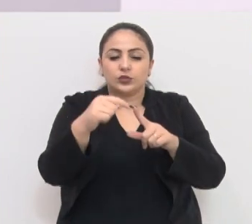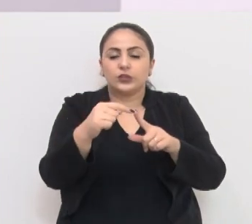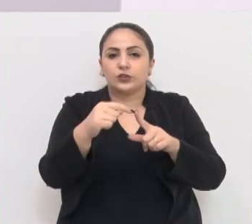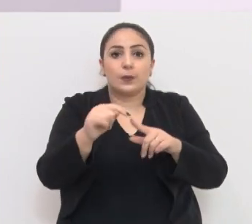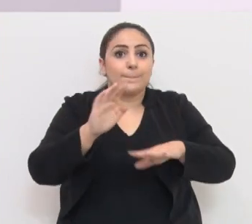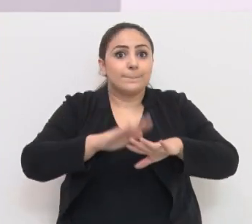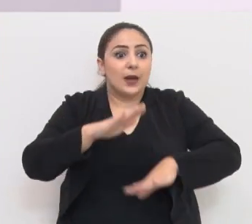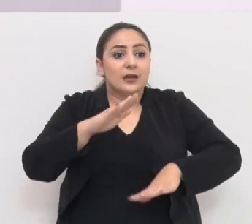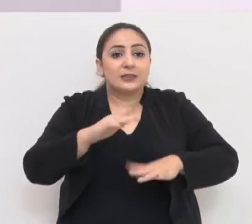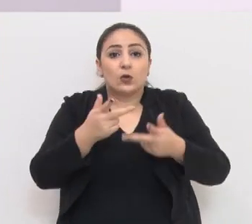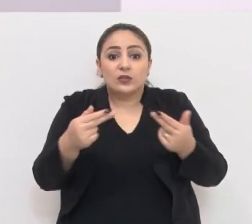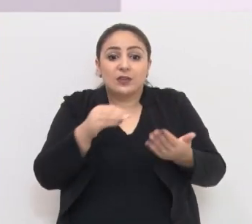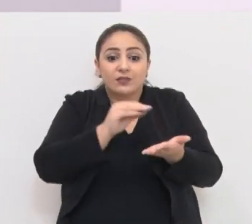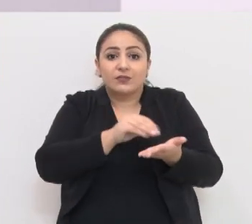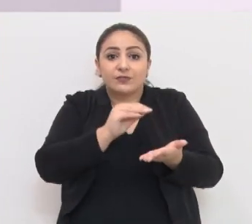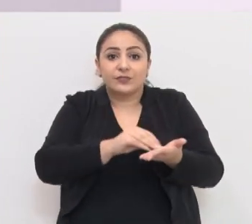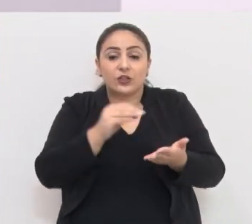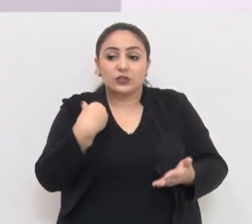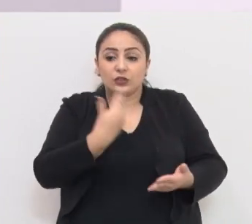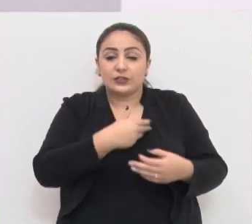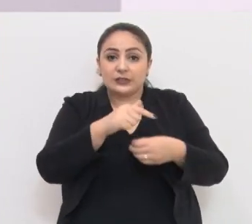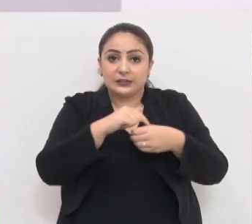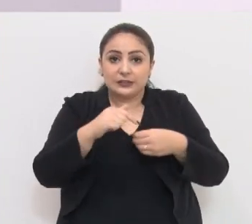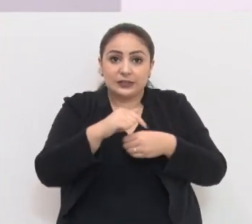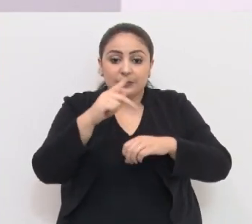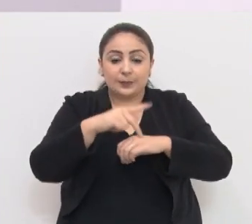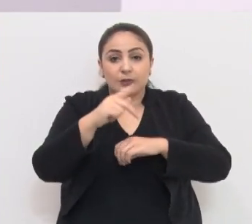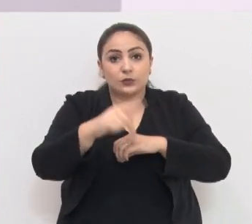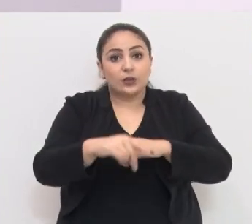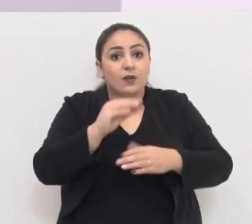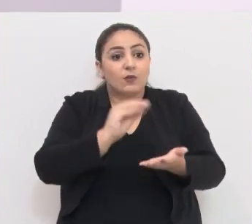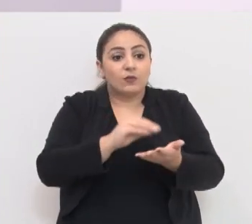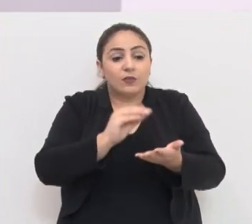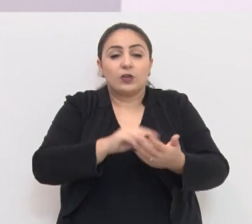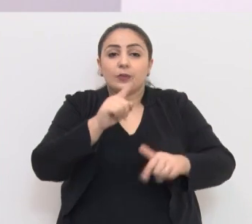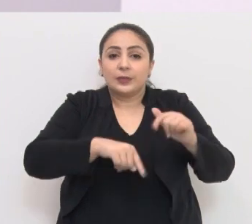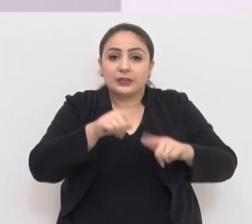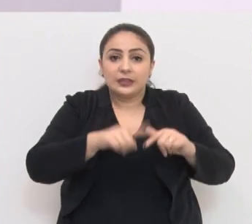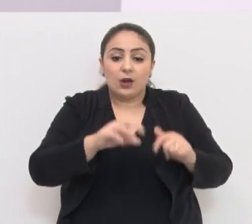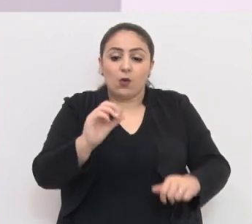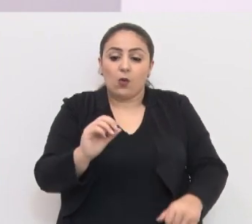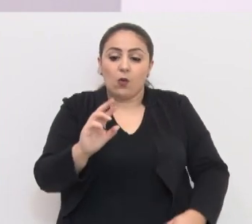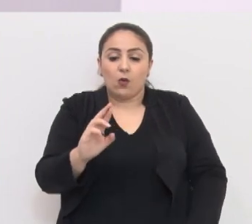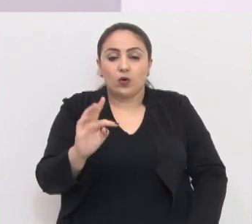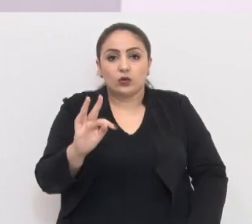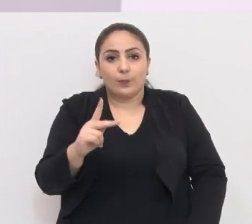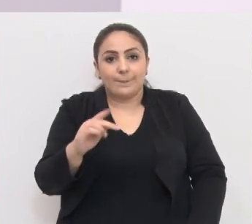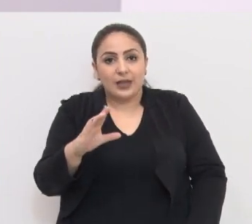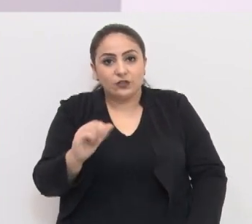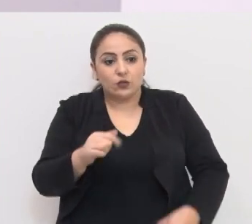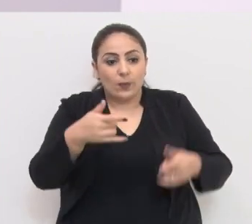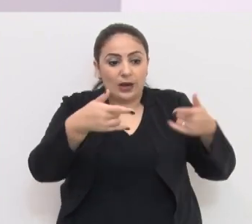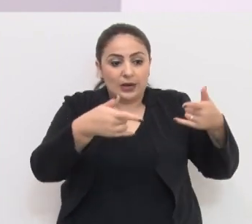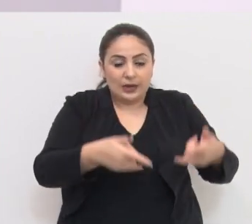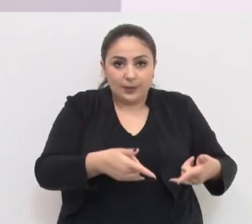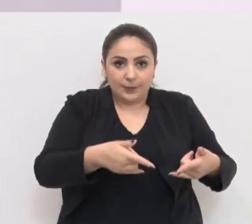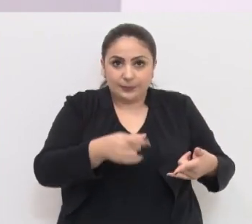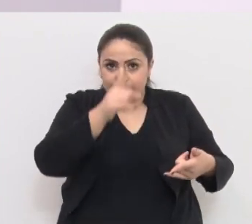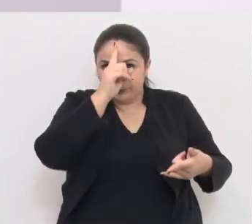assim, de uma das coisas mais carentes que nós temos aqui na nossa cidade, que é a falta de material ortopédico, é a falta de uma